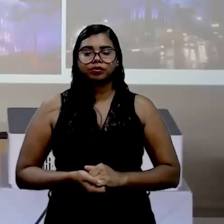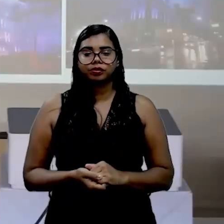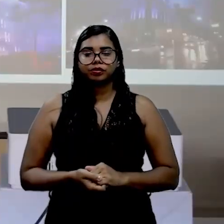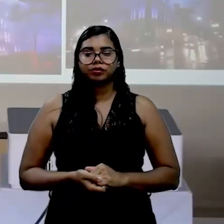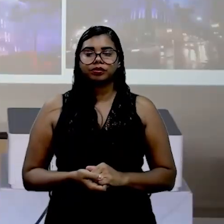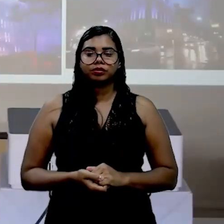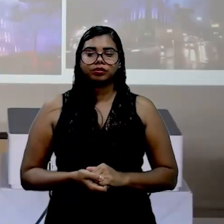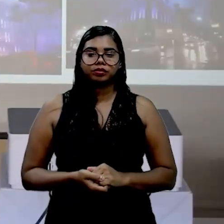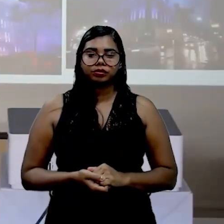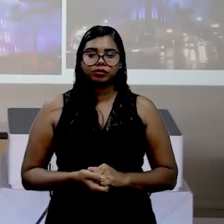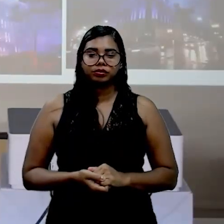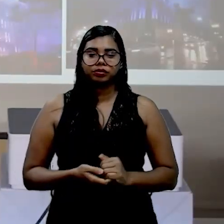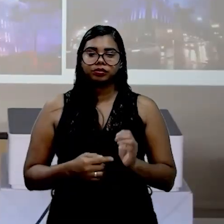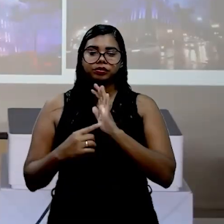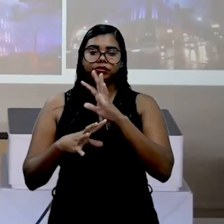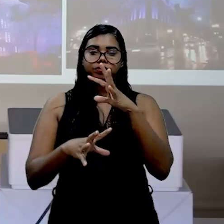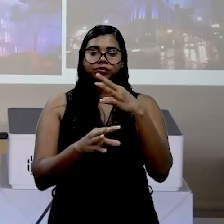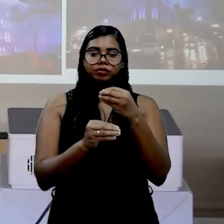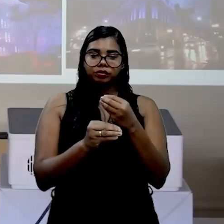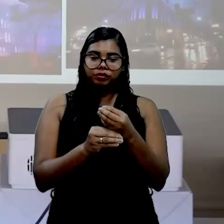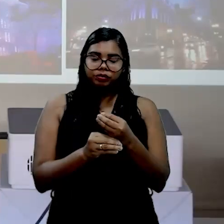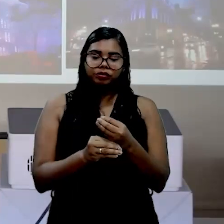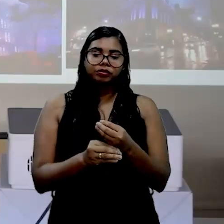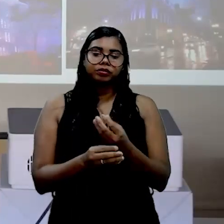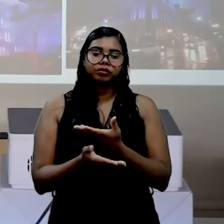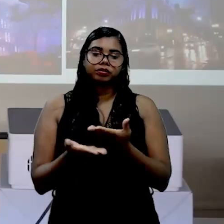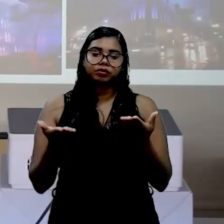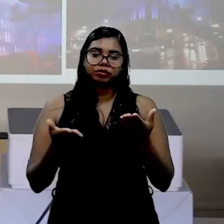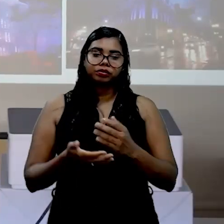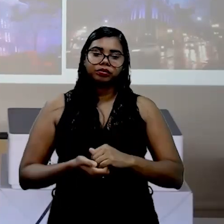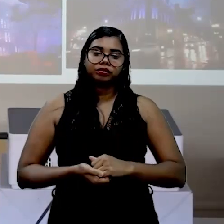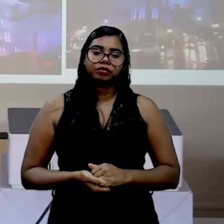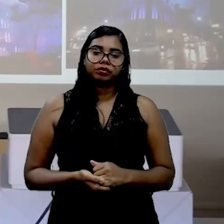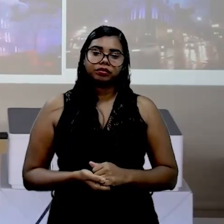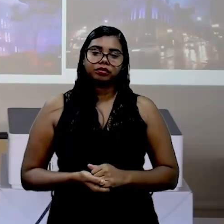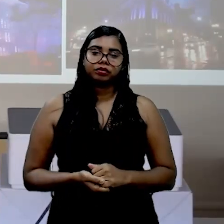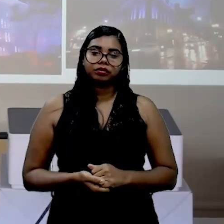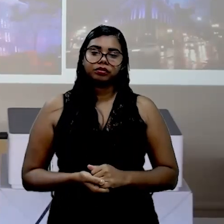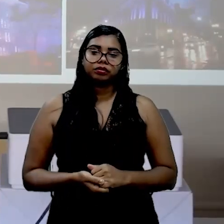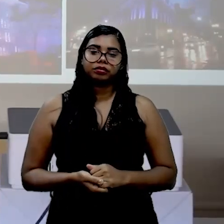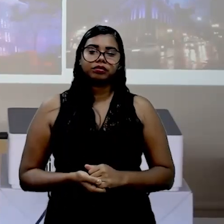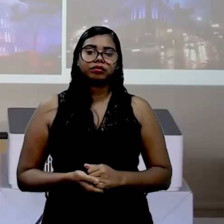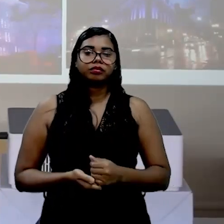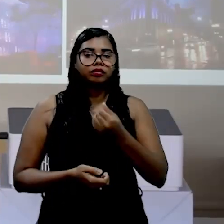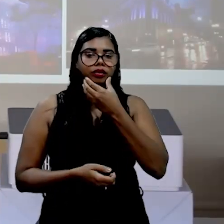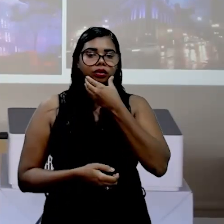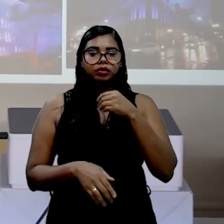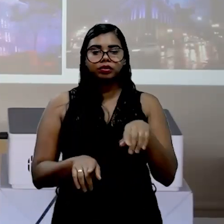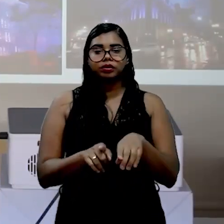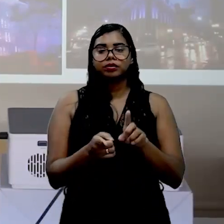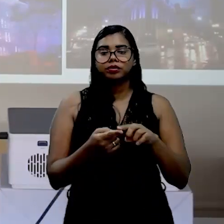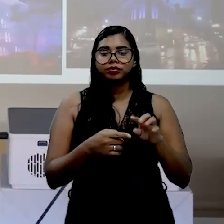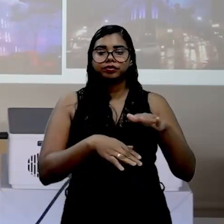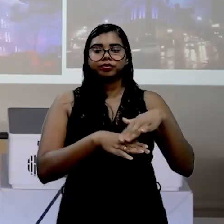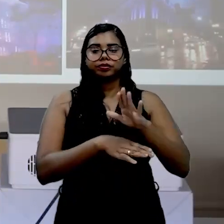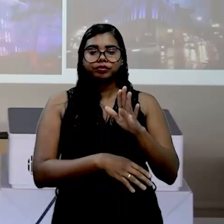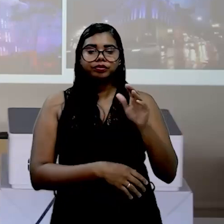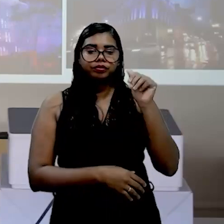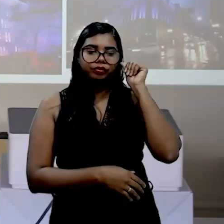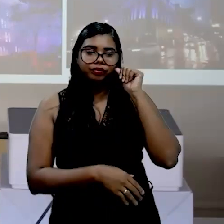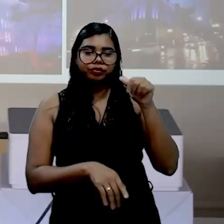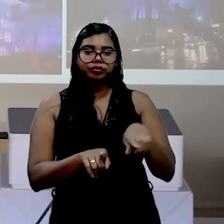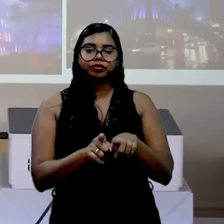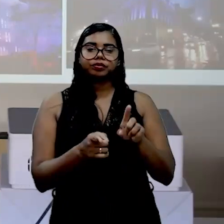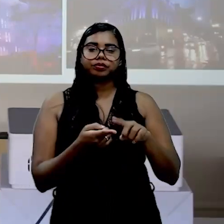fazer suas taxas, aferir sua pressão, né? O homem, como eu falei, morre muito mais homem do que mulheres, além de nascer menos,